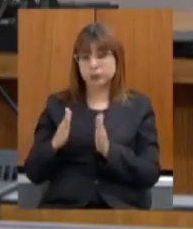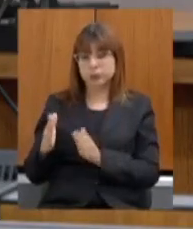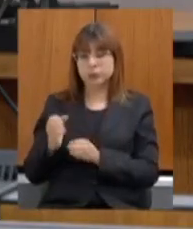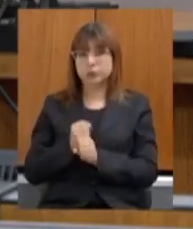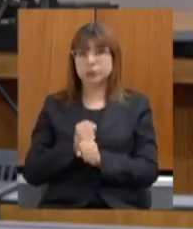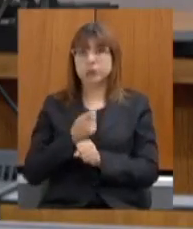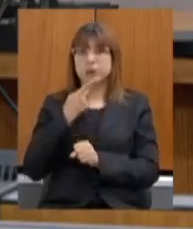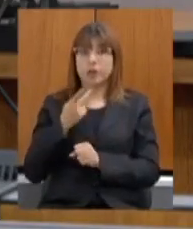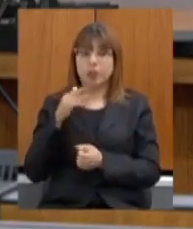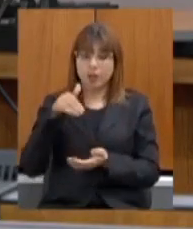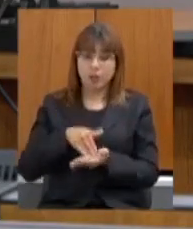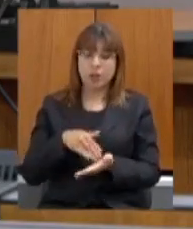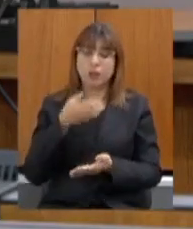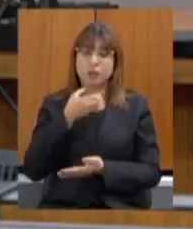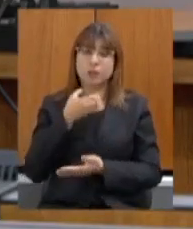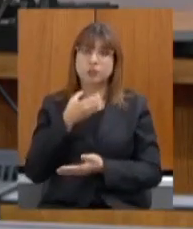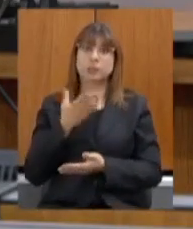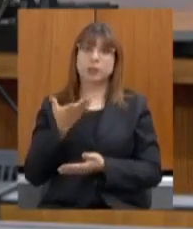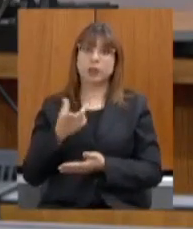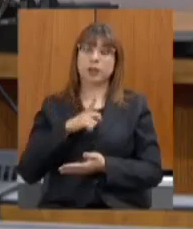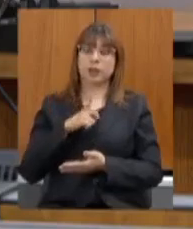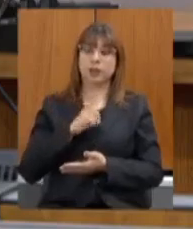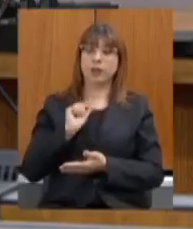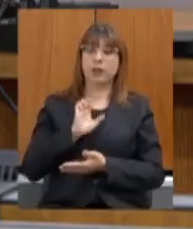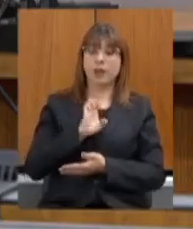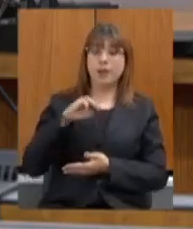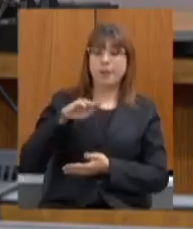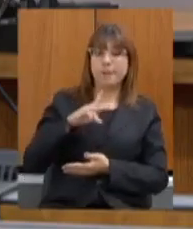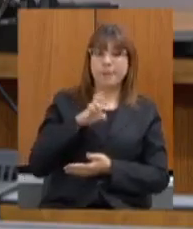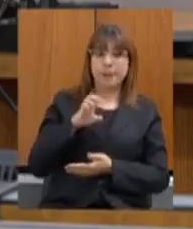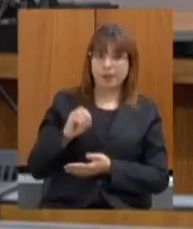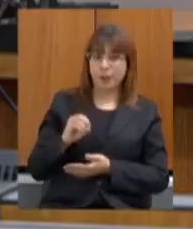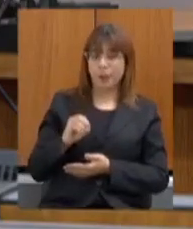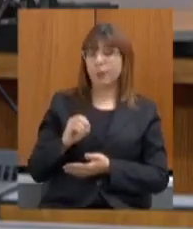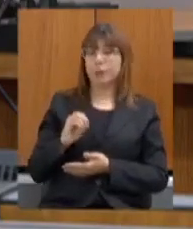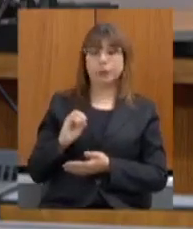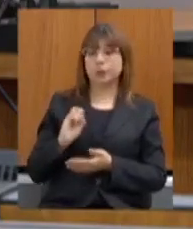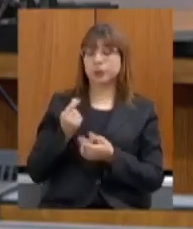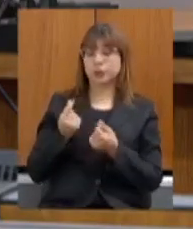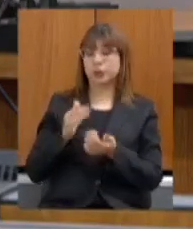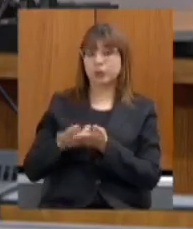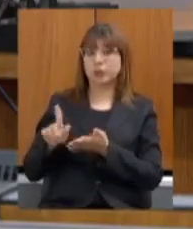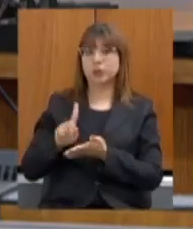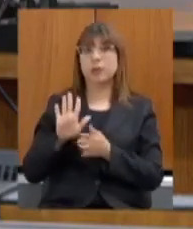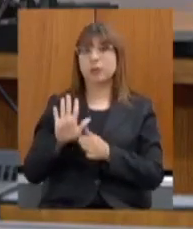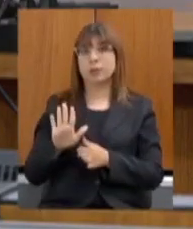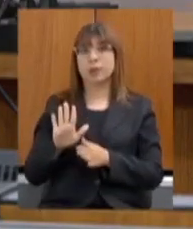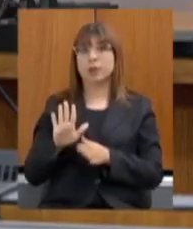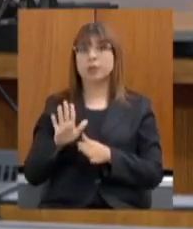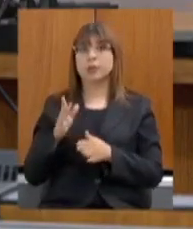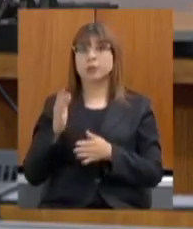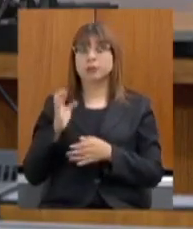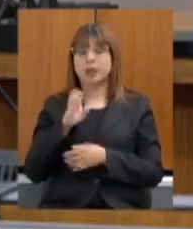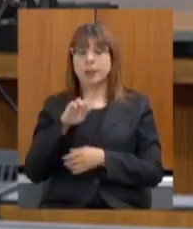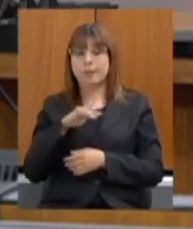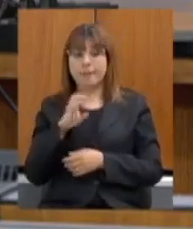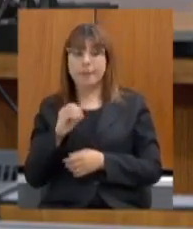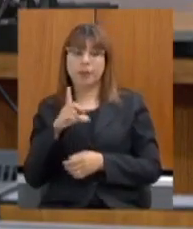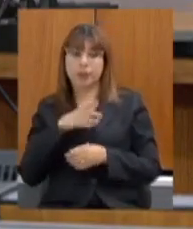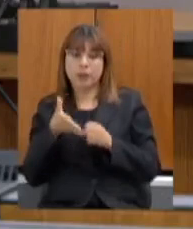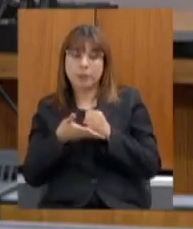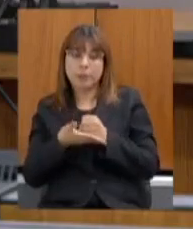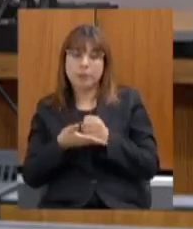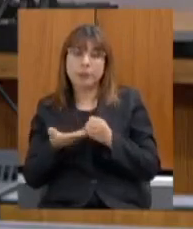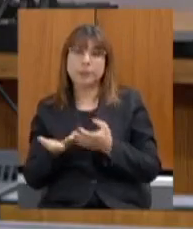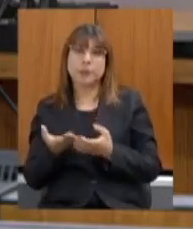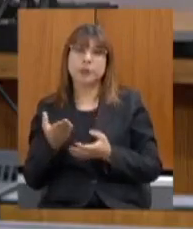Para não chegar em dezembro, você tem o empenho, o dinheiro não vai chegar na ponta, mas o empenho cumpre o mínimo constitucional do ponto